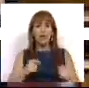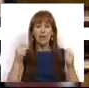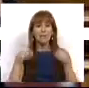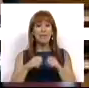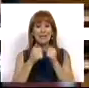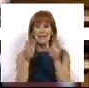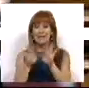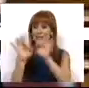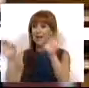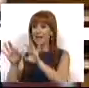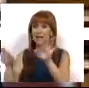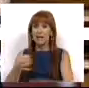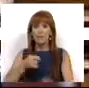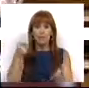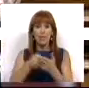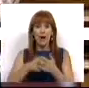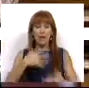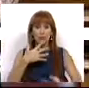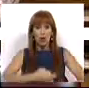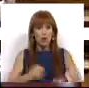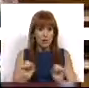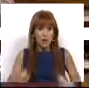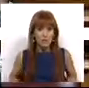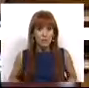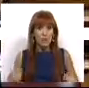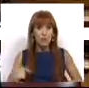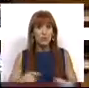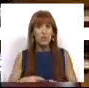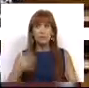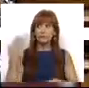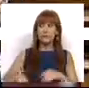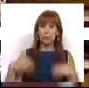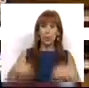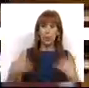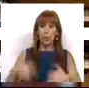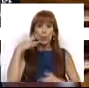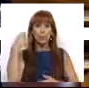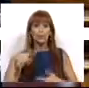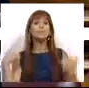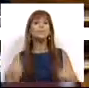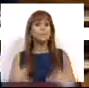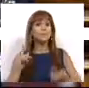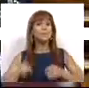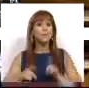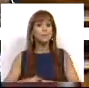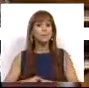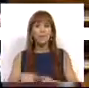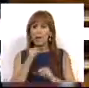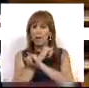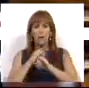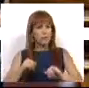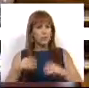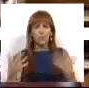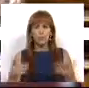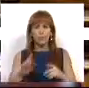toda a gente por inteiro. Não houve, pois não. Houve, de repente, uma percepção de que era